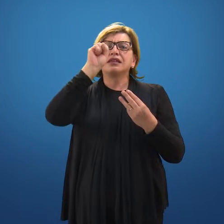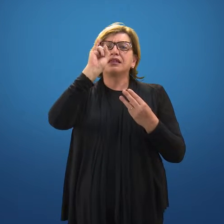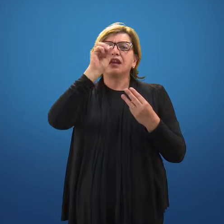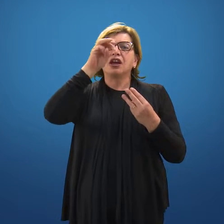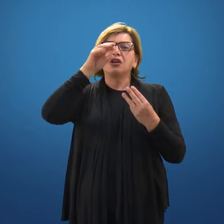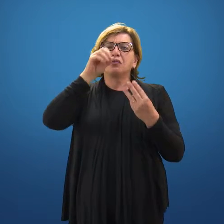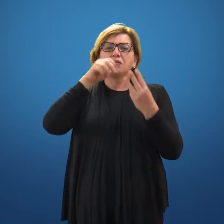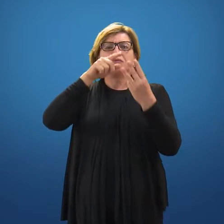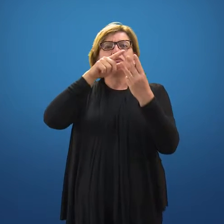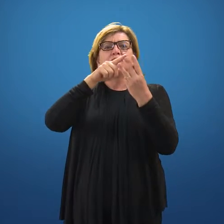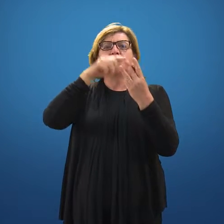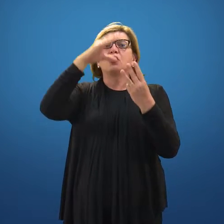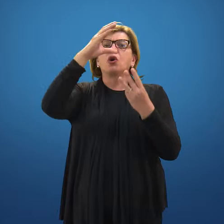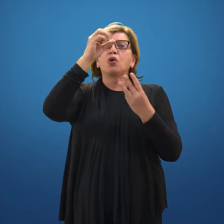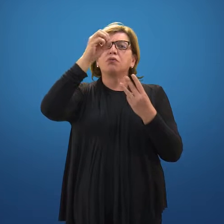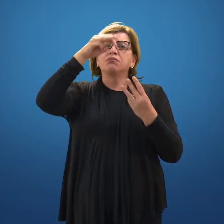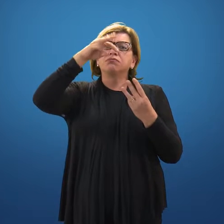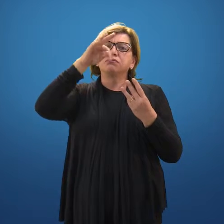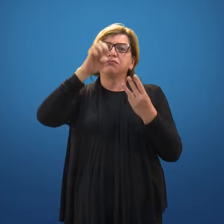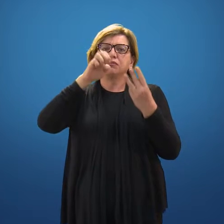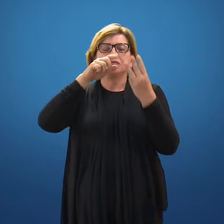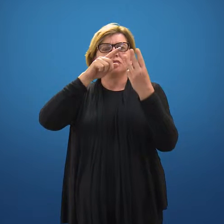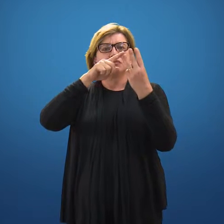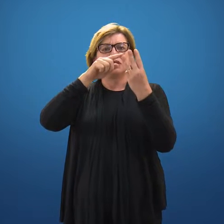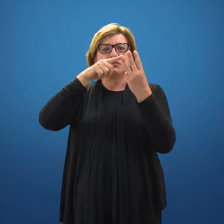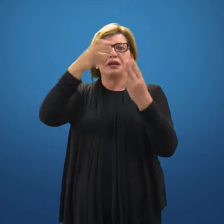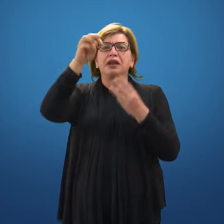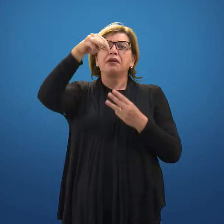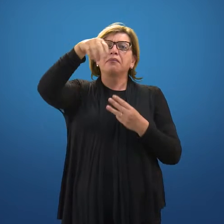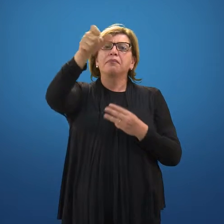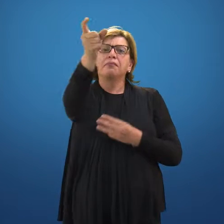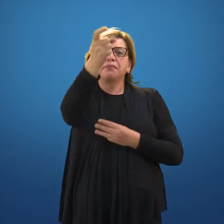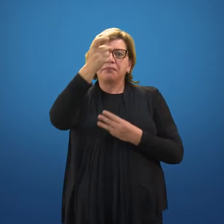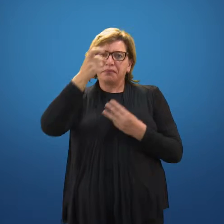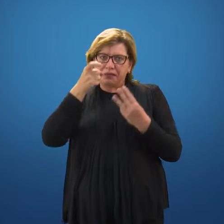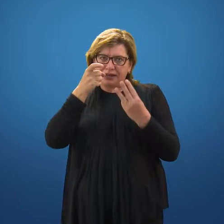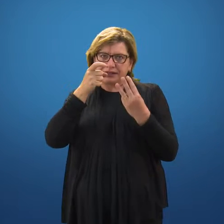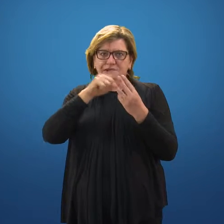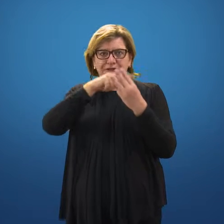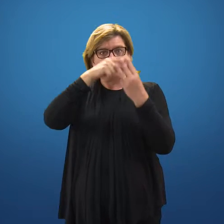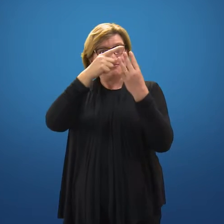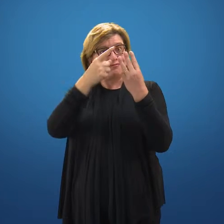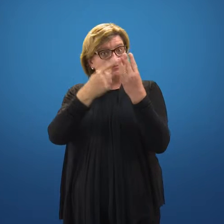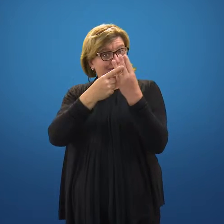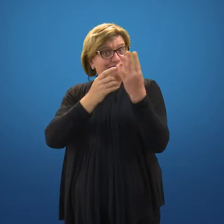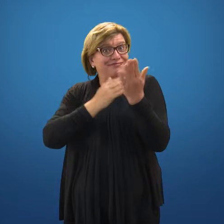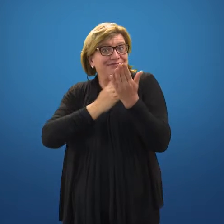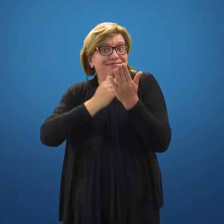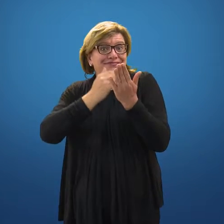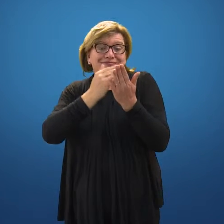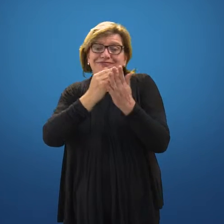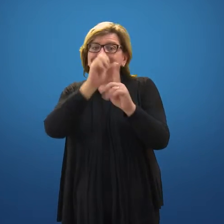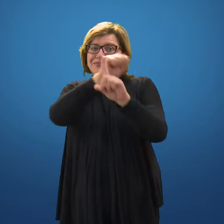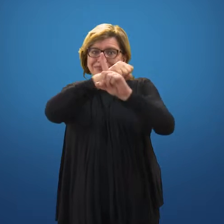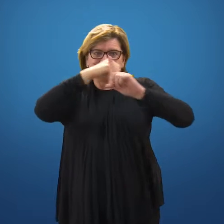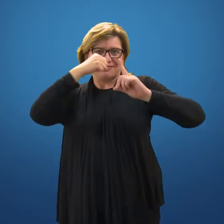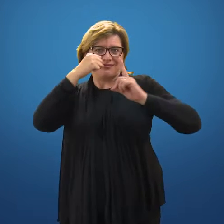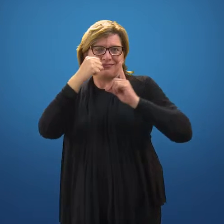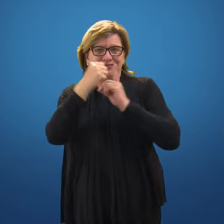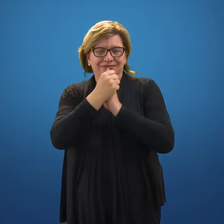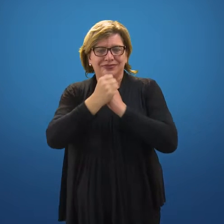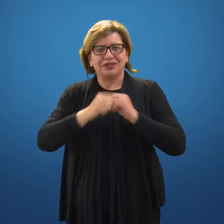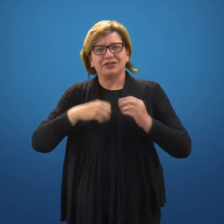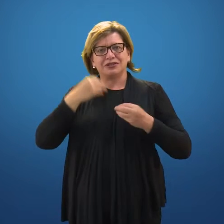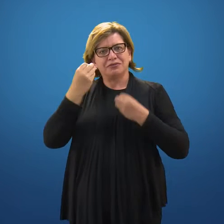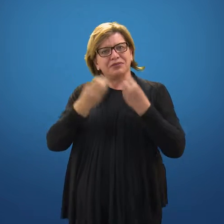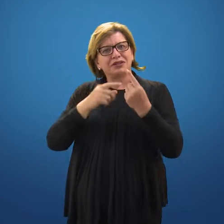juntamente com Friedrich Engels, para identificá-los aí como alguns dos precursores da sociologia.